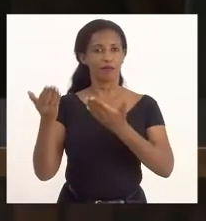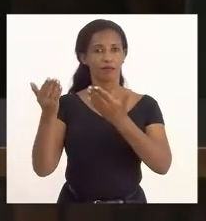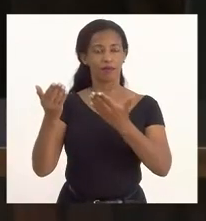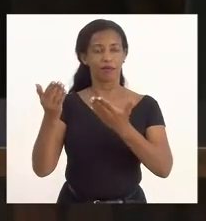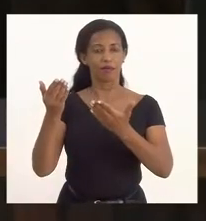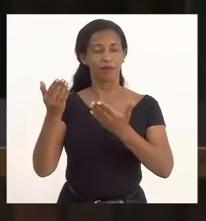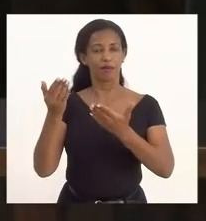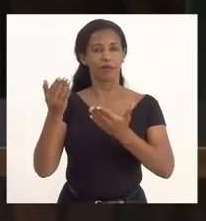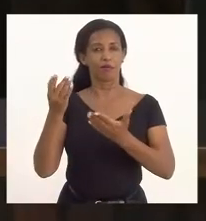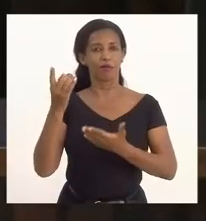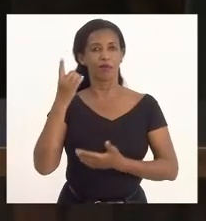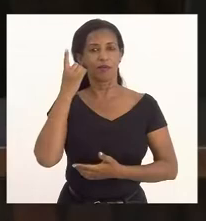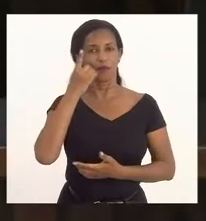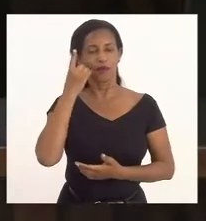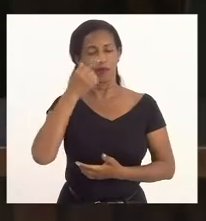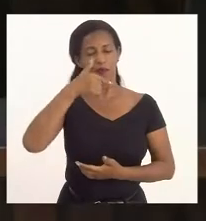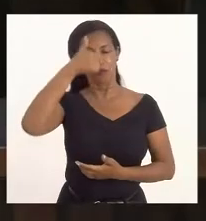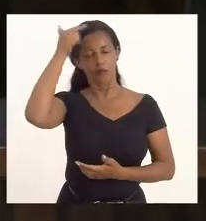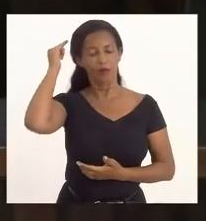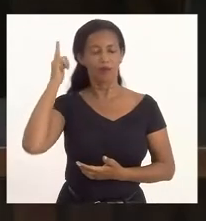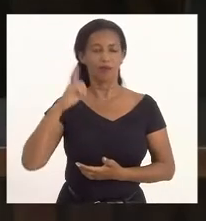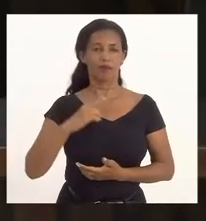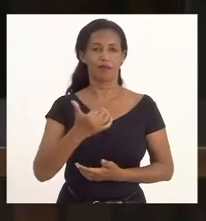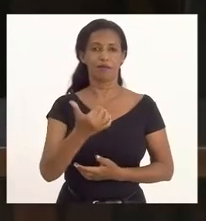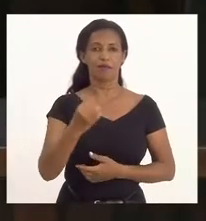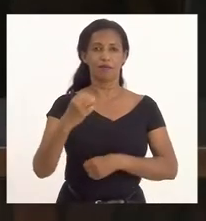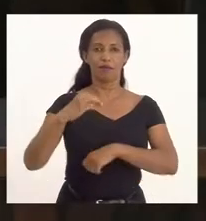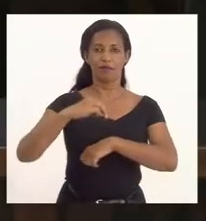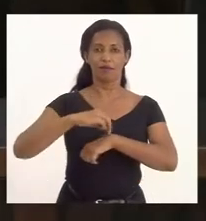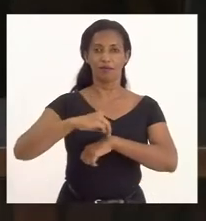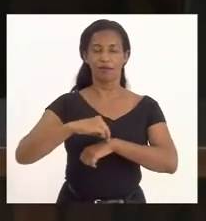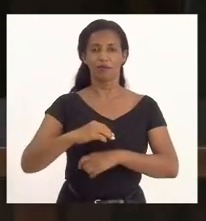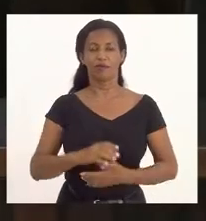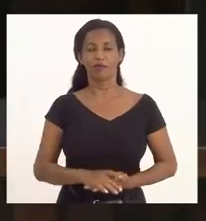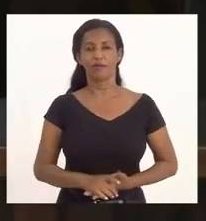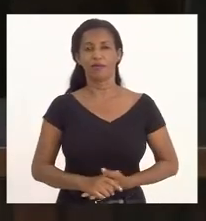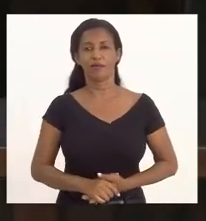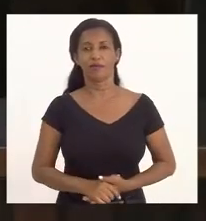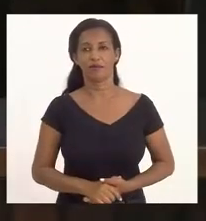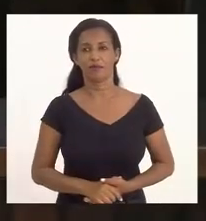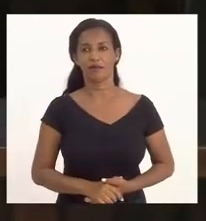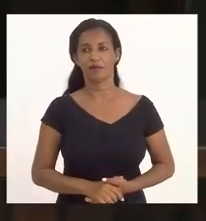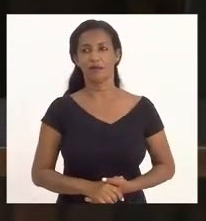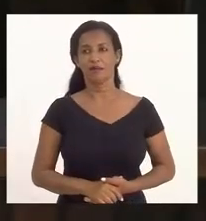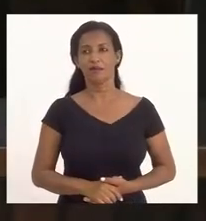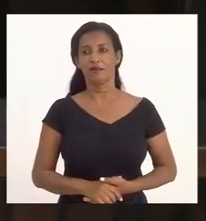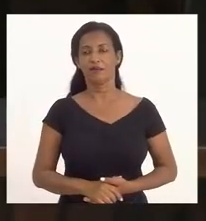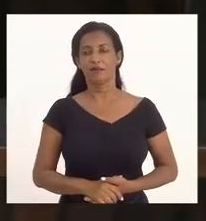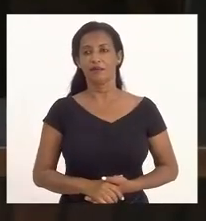Luiz Paulo. Vossa Excelência dispõe de 10 minutos do tempo regimental.